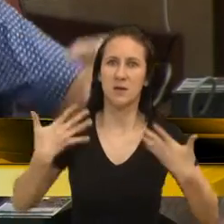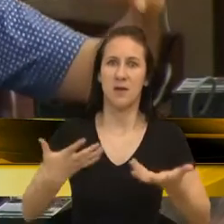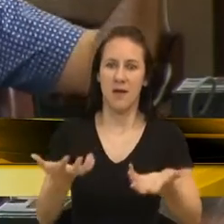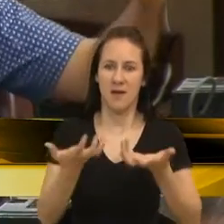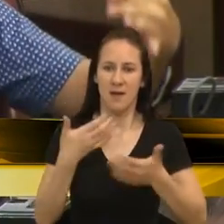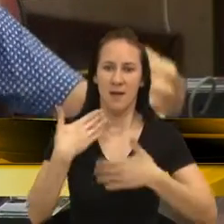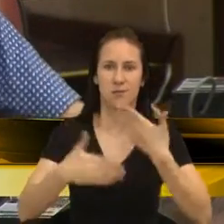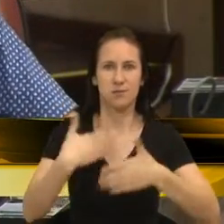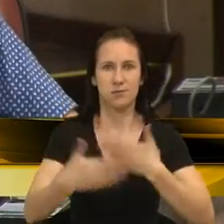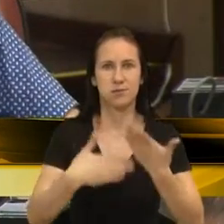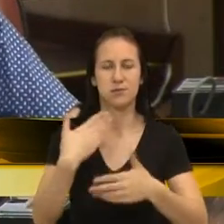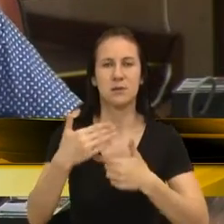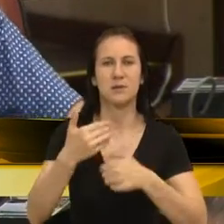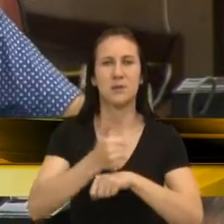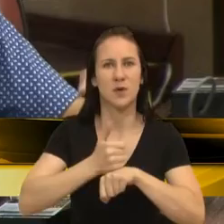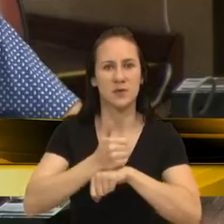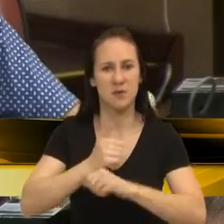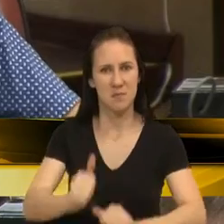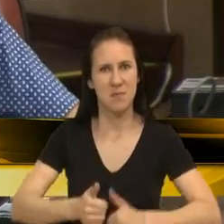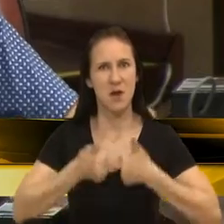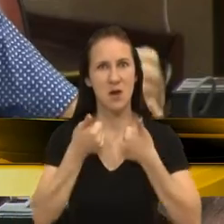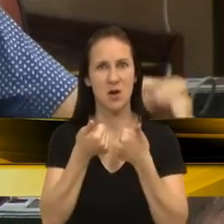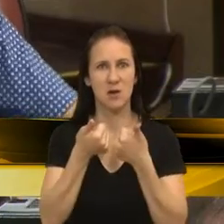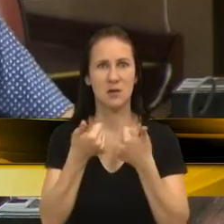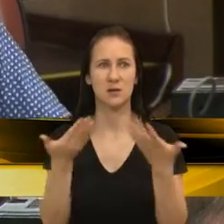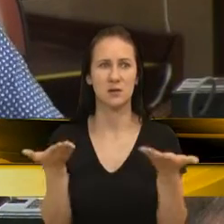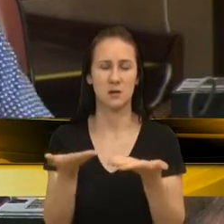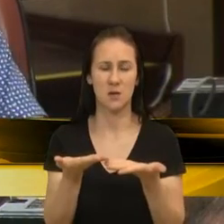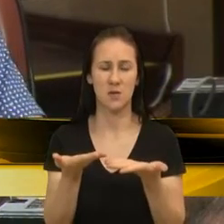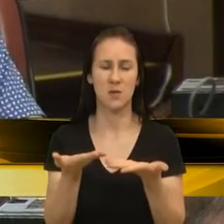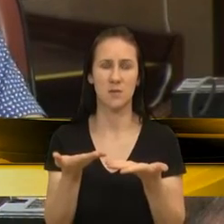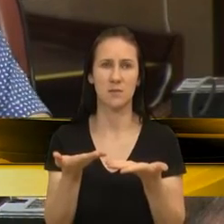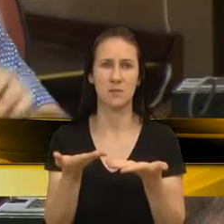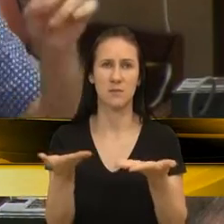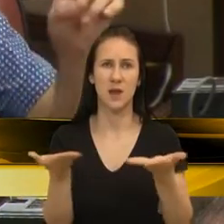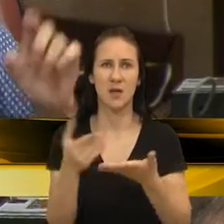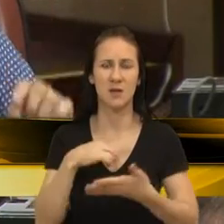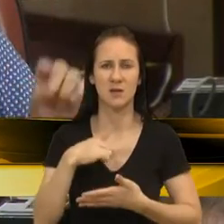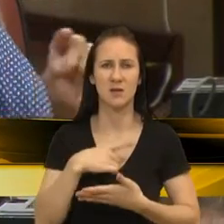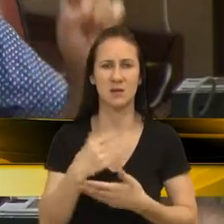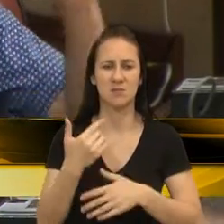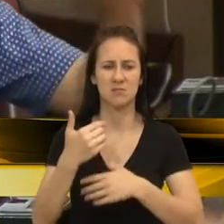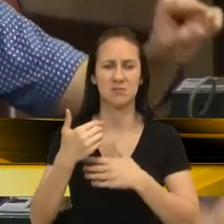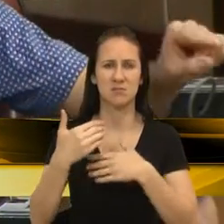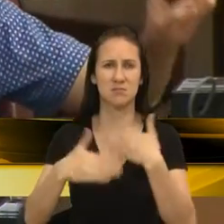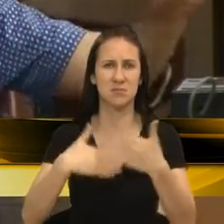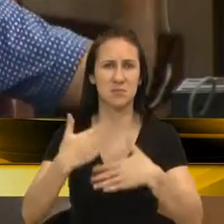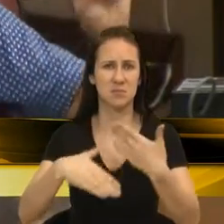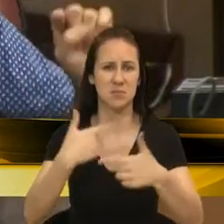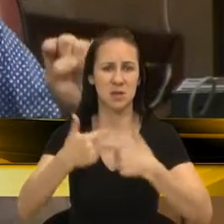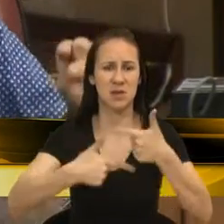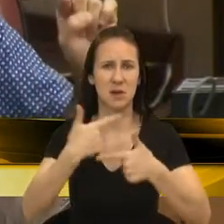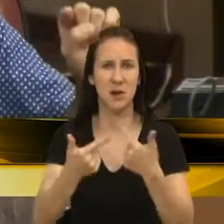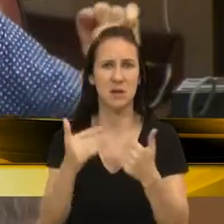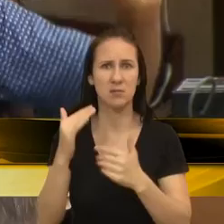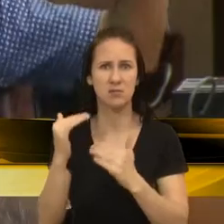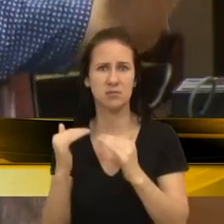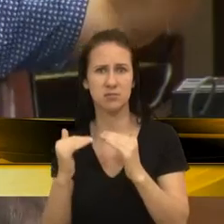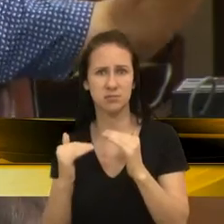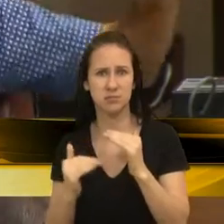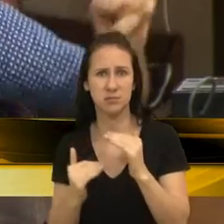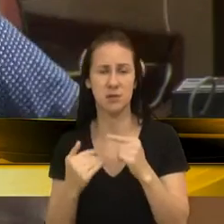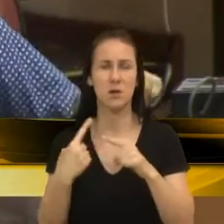faz? A desvalorização. É a precarização da assistência social no nosso município. E isso prejudica o vínculo, porque esses servidores